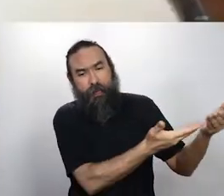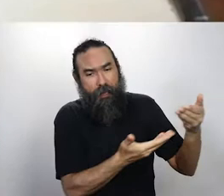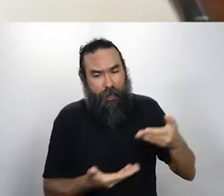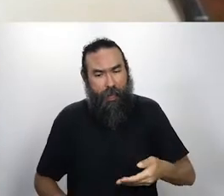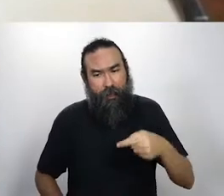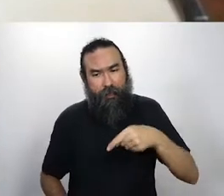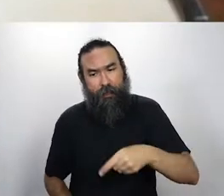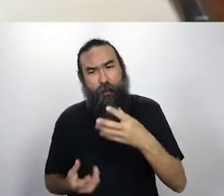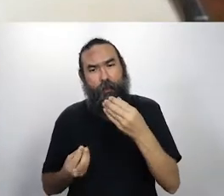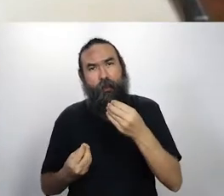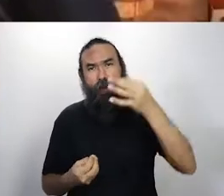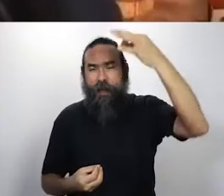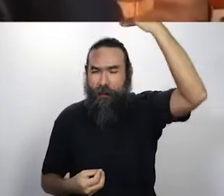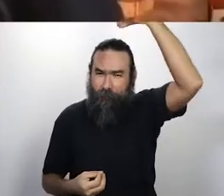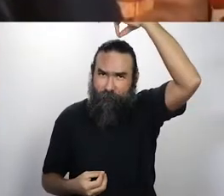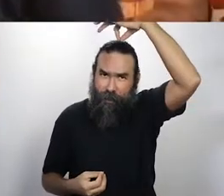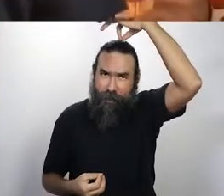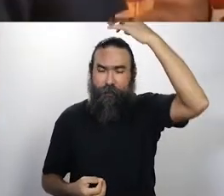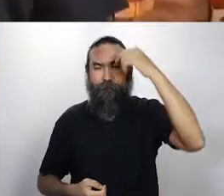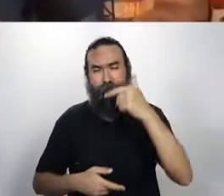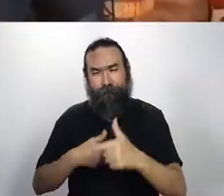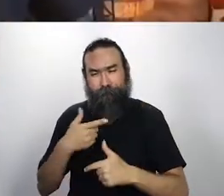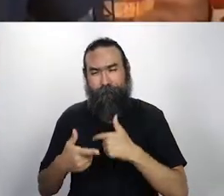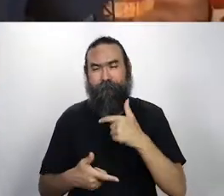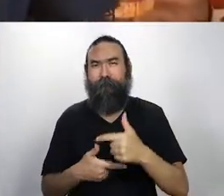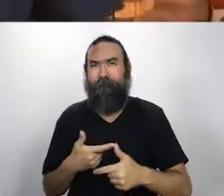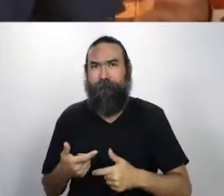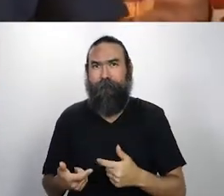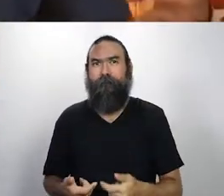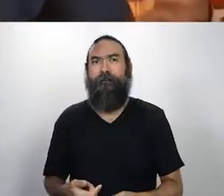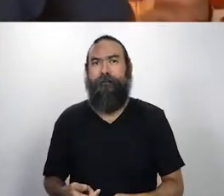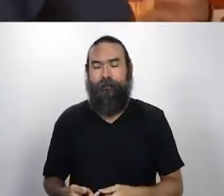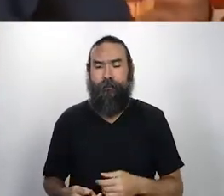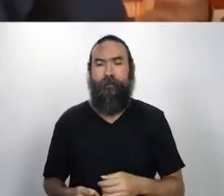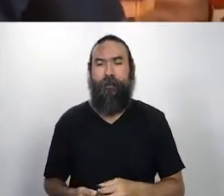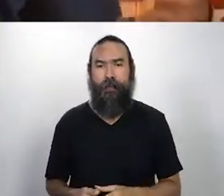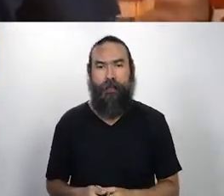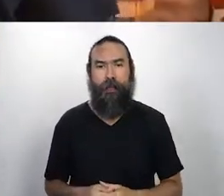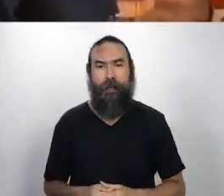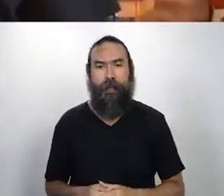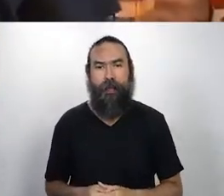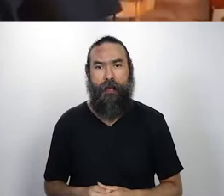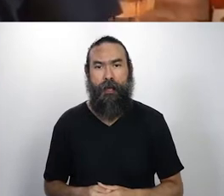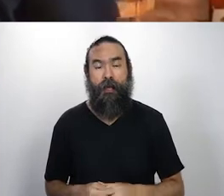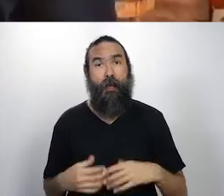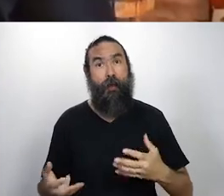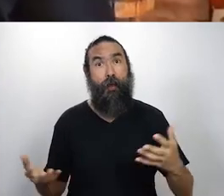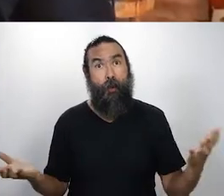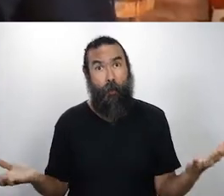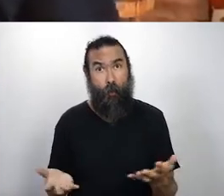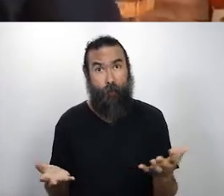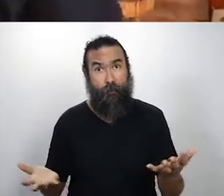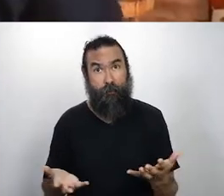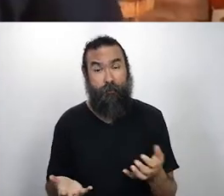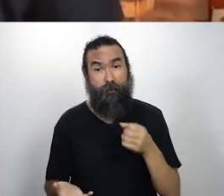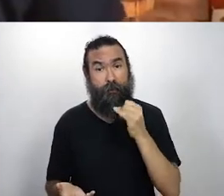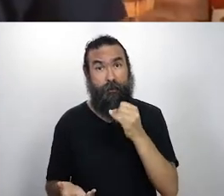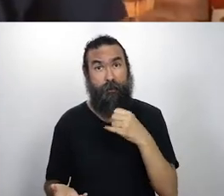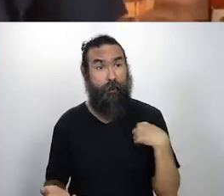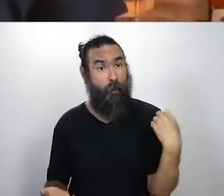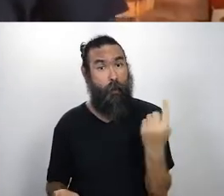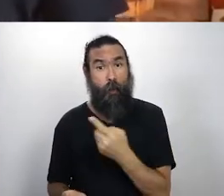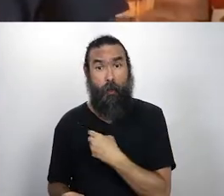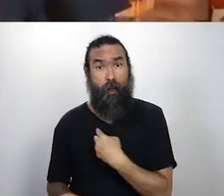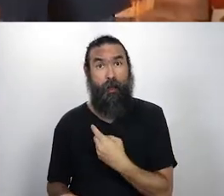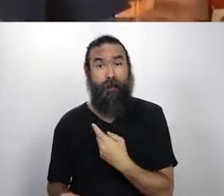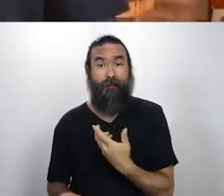resistência e sobrevivência, né? É isso. Então, hoje, se a gente não tivesse nesse novo